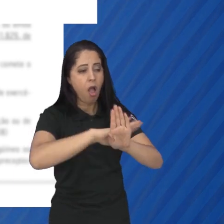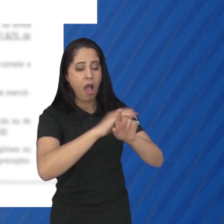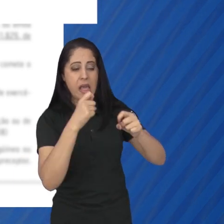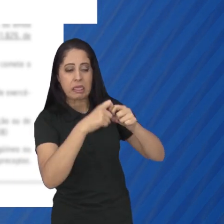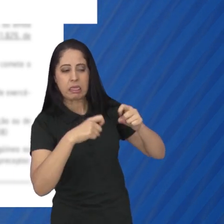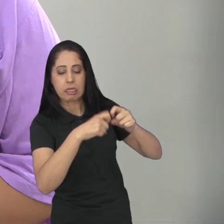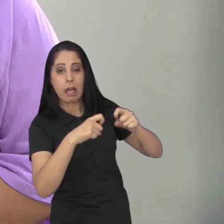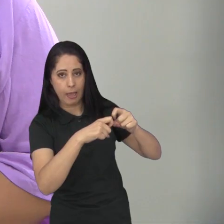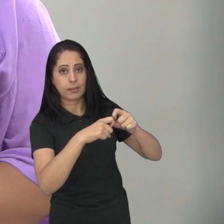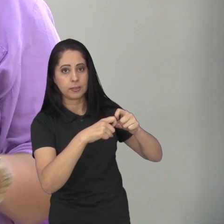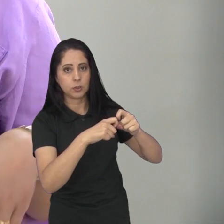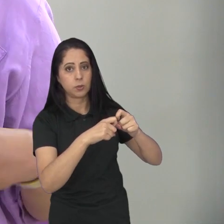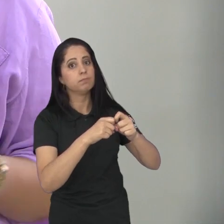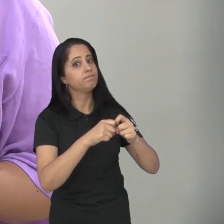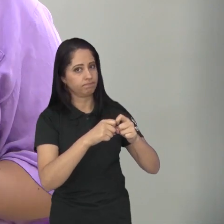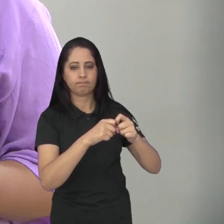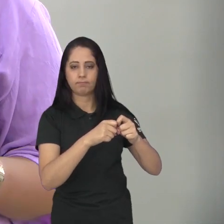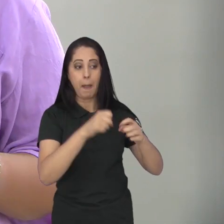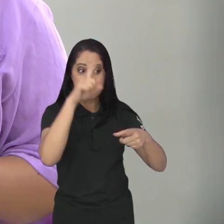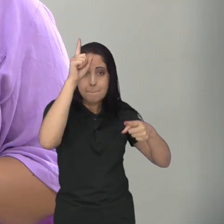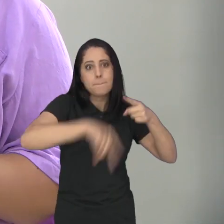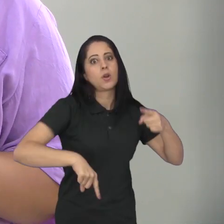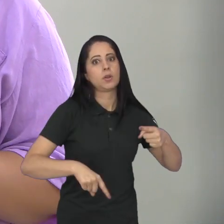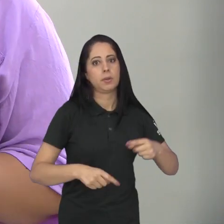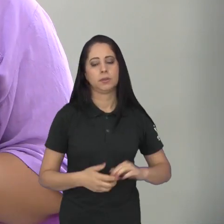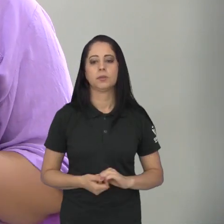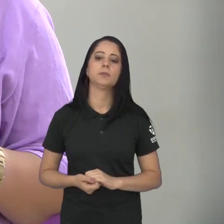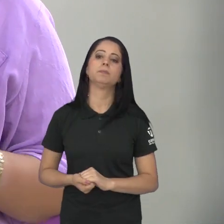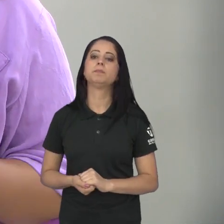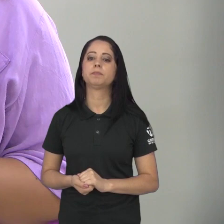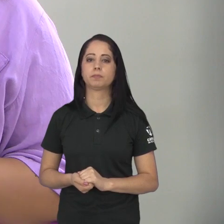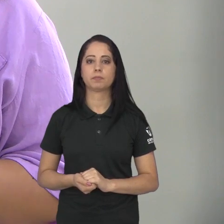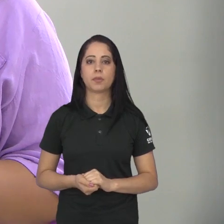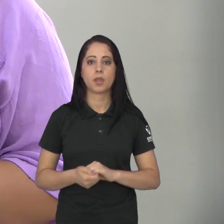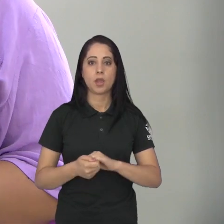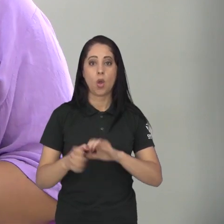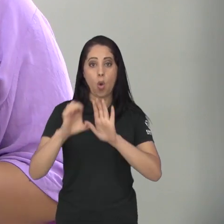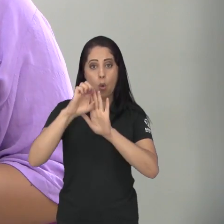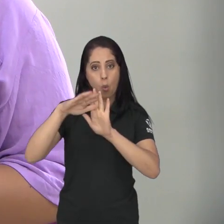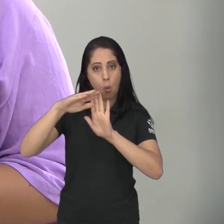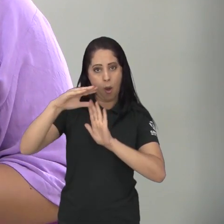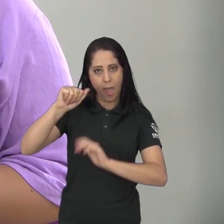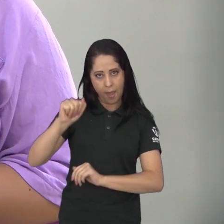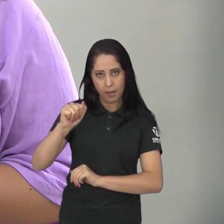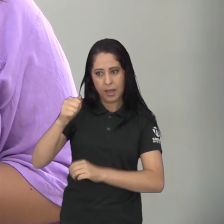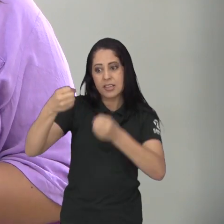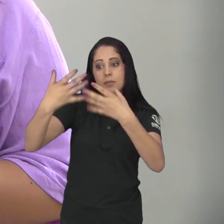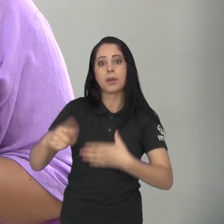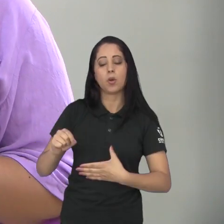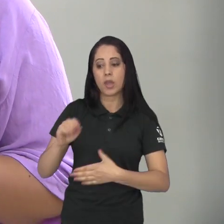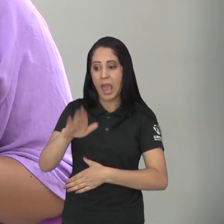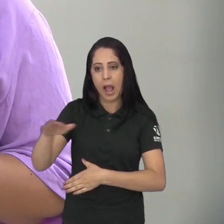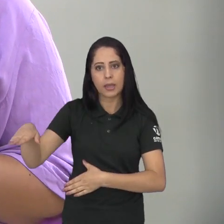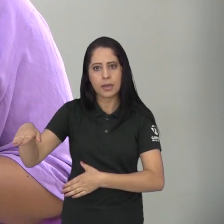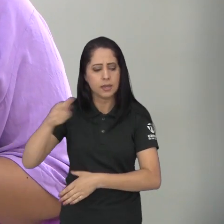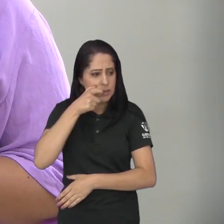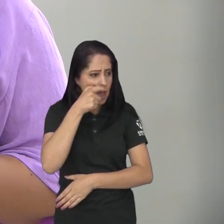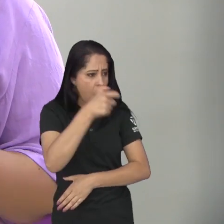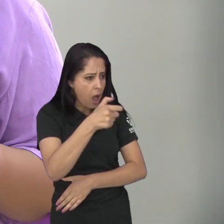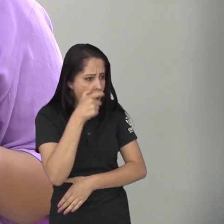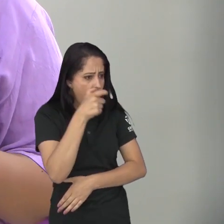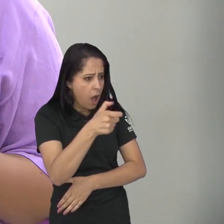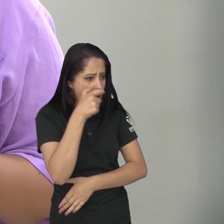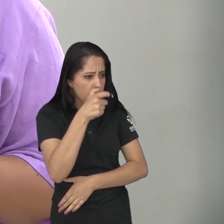conteúdo adulto. O ECA ele vem bem claro, né, uma forma que criança não pode ser exposta de forma alguma a nenhum